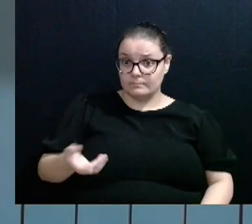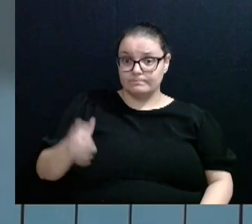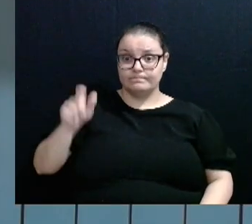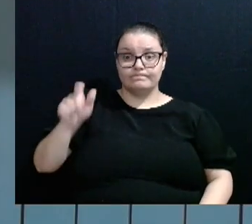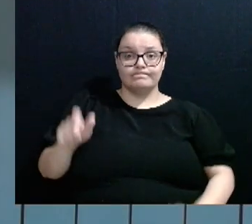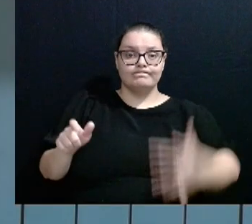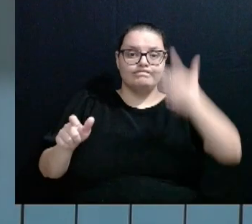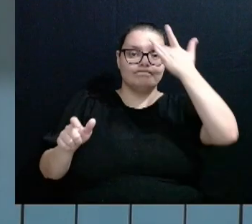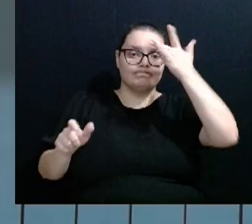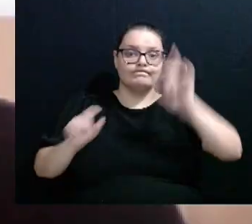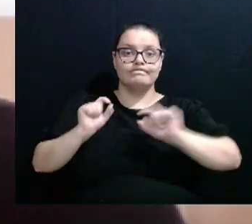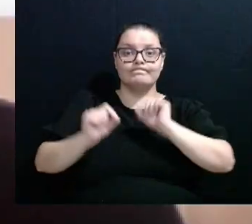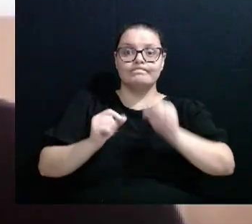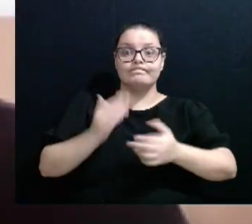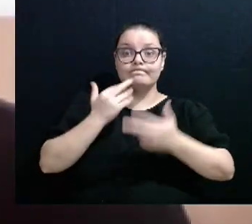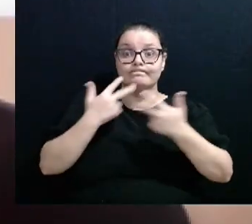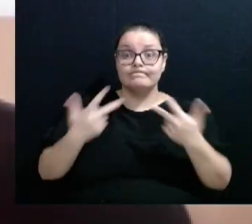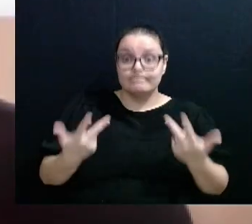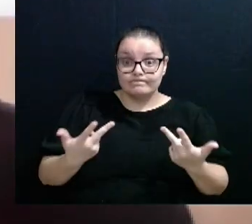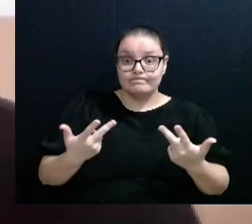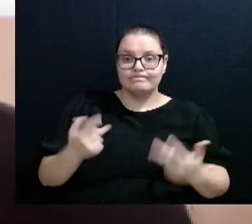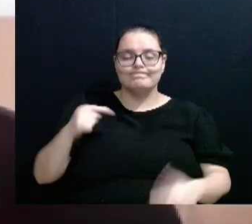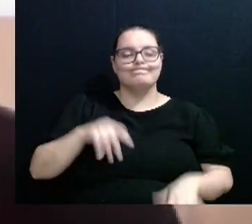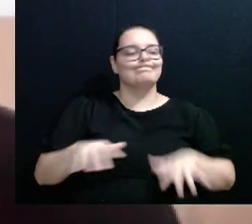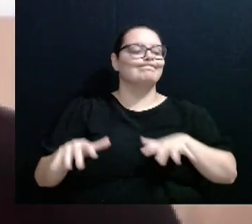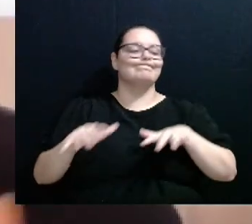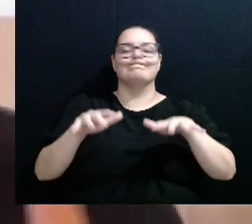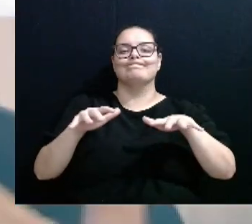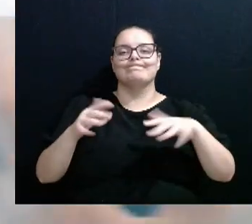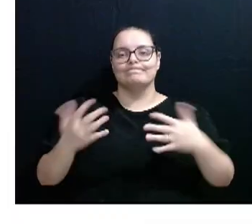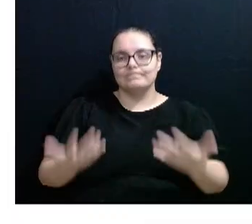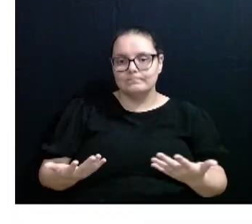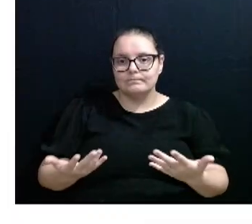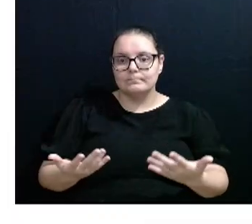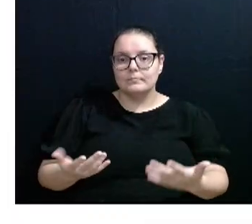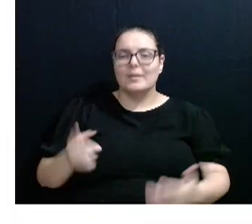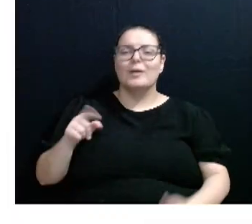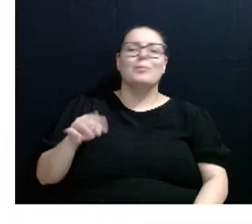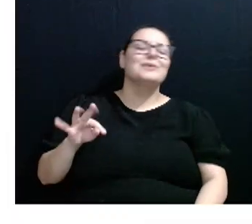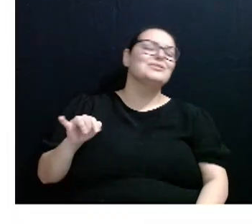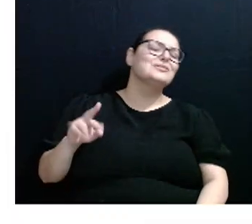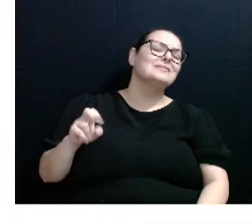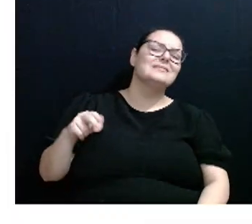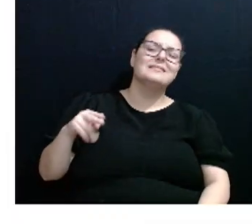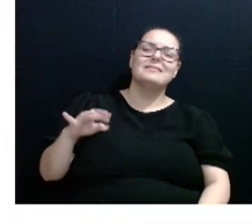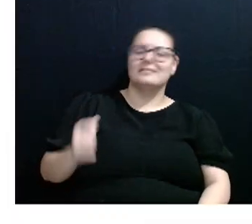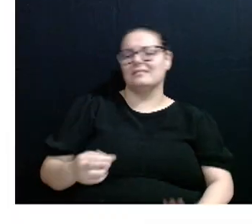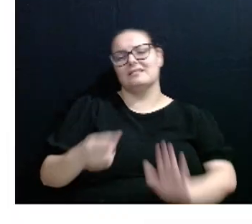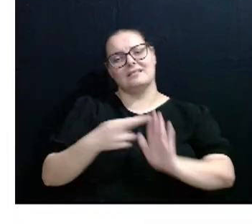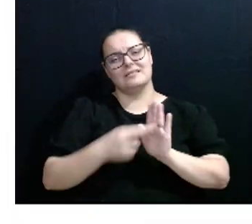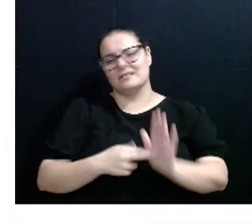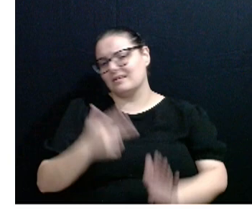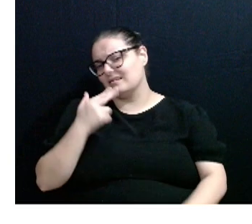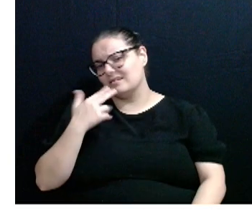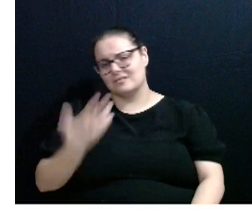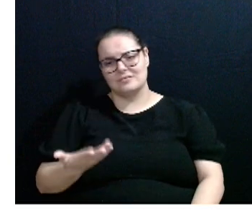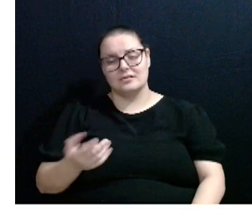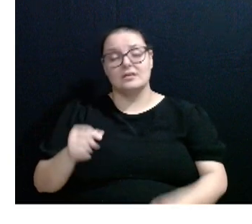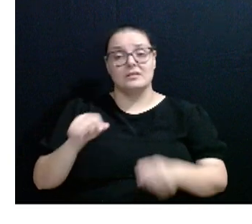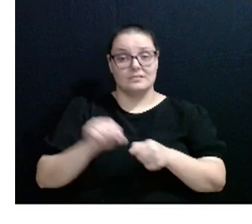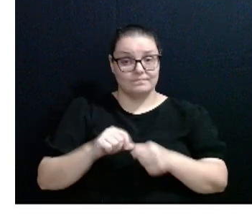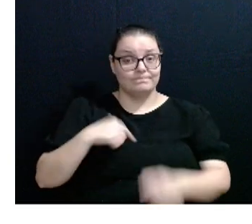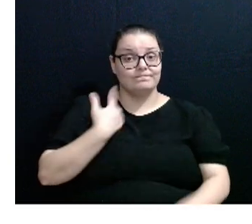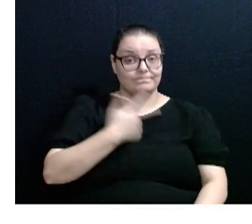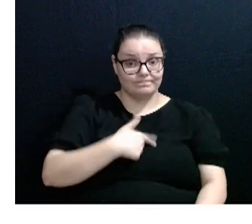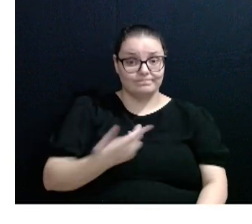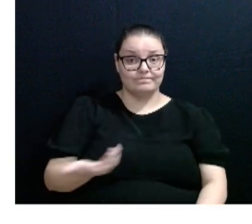comer. E isso é o terrorismo nutricional. É uma tirania das regras da nutrição que fazem que a gente fica